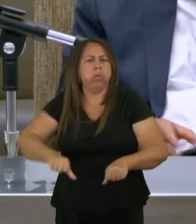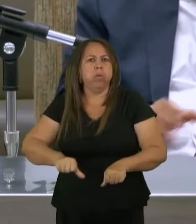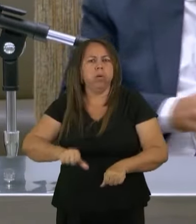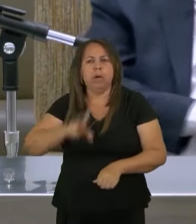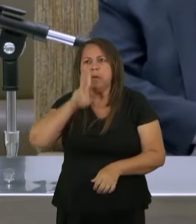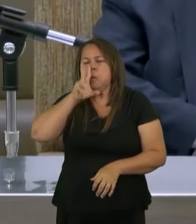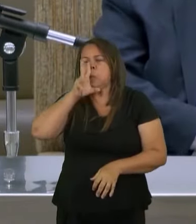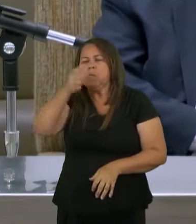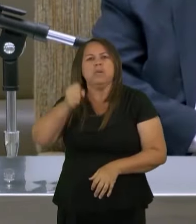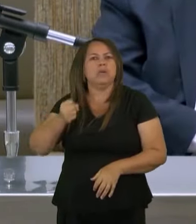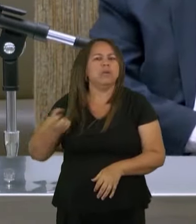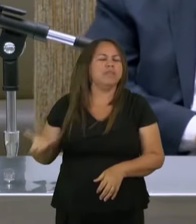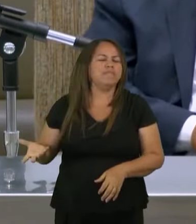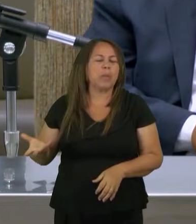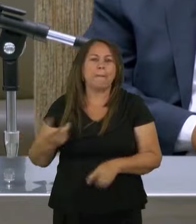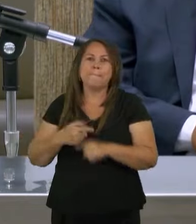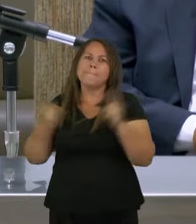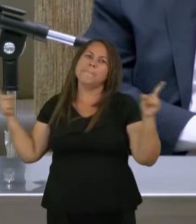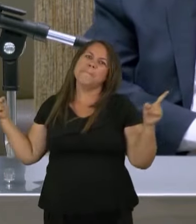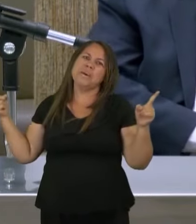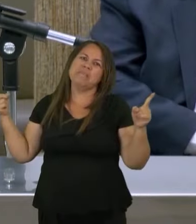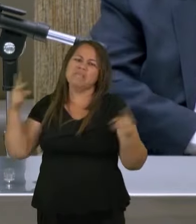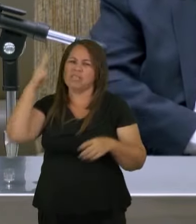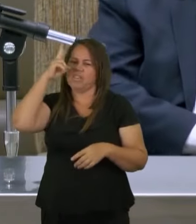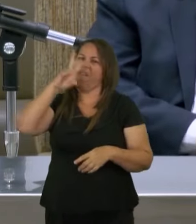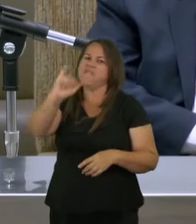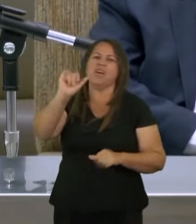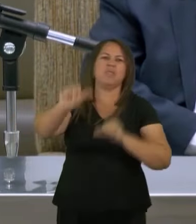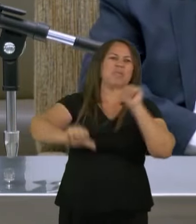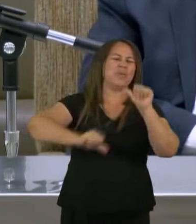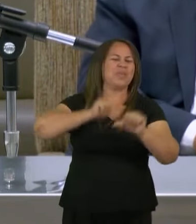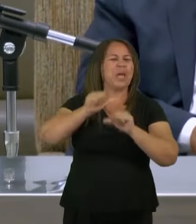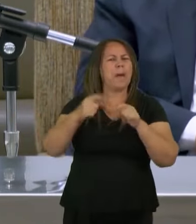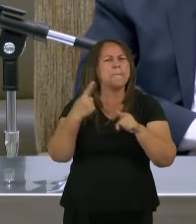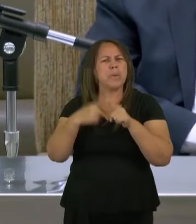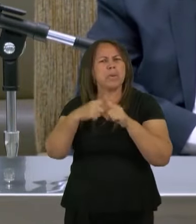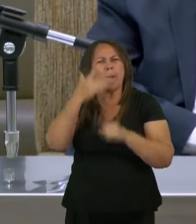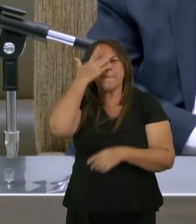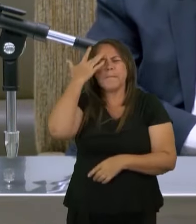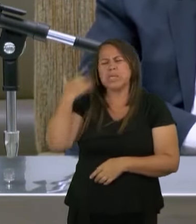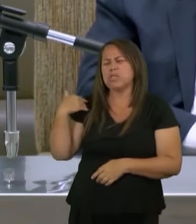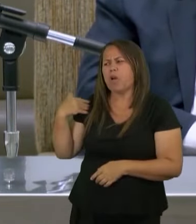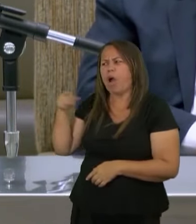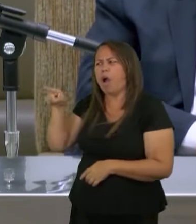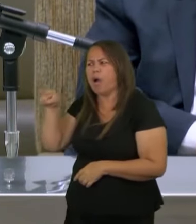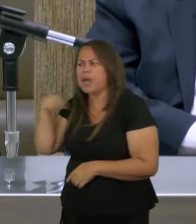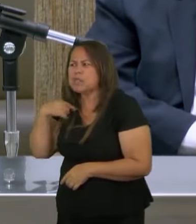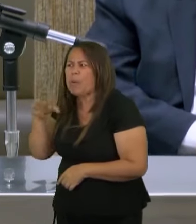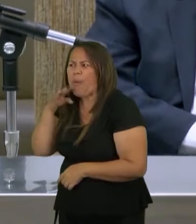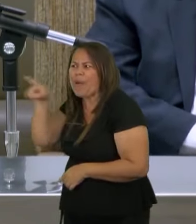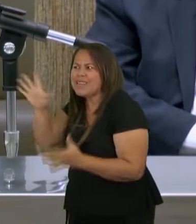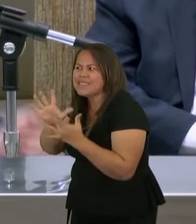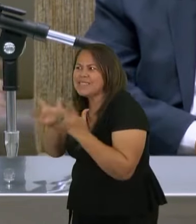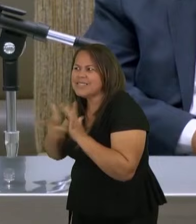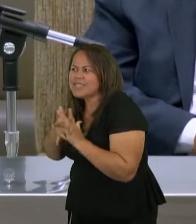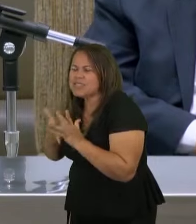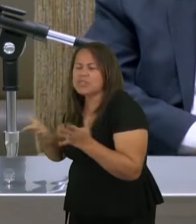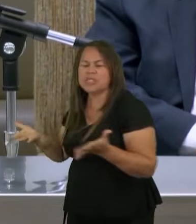está prestes a mudar, porque alguém fala para ela sobre Jesus.